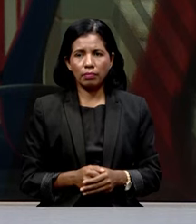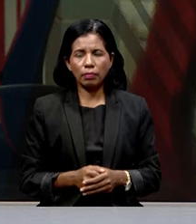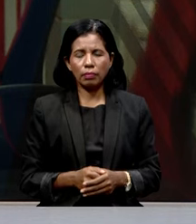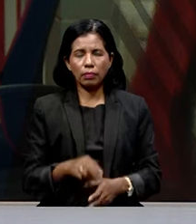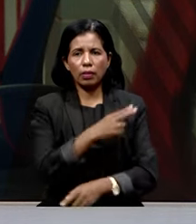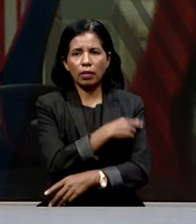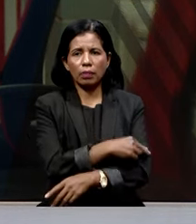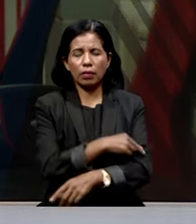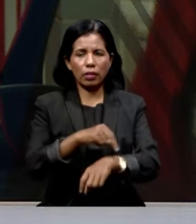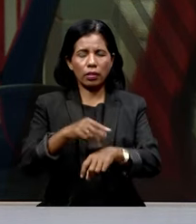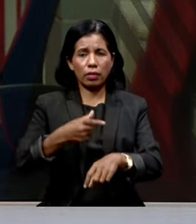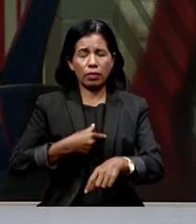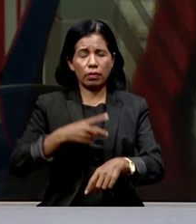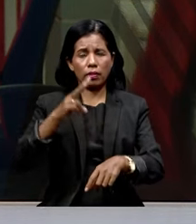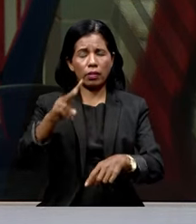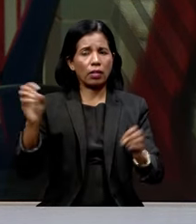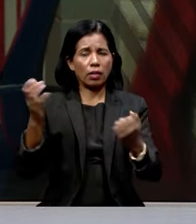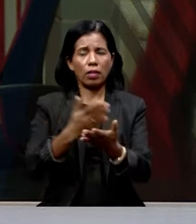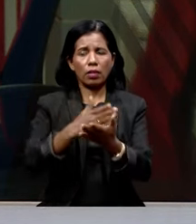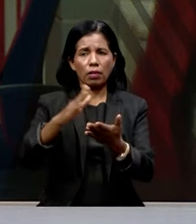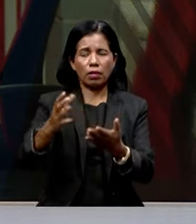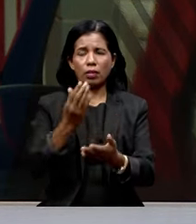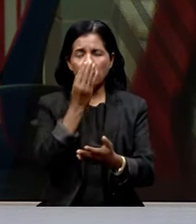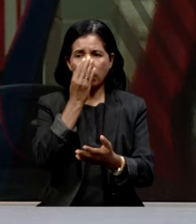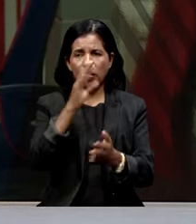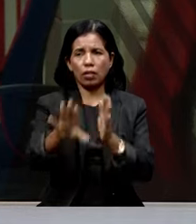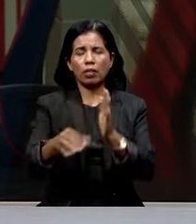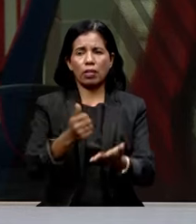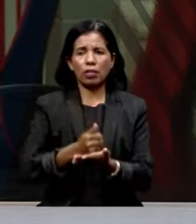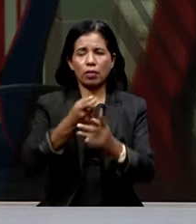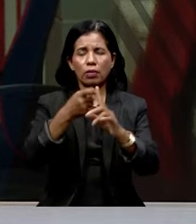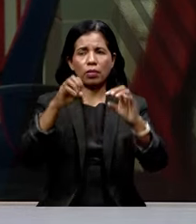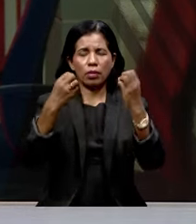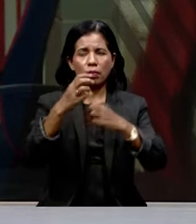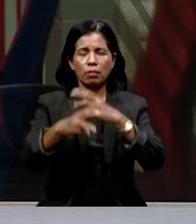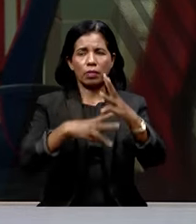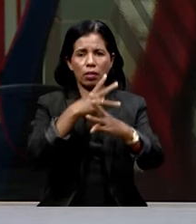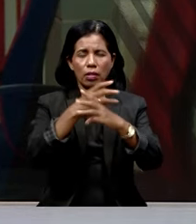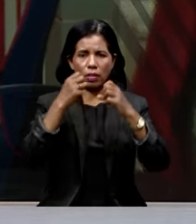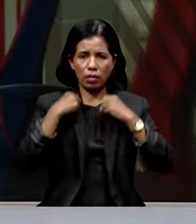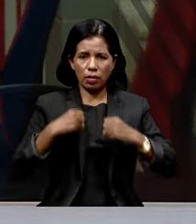Hospital Nacional Guido Valadares será sustentado oxigênio, também reta no apoio da Organização Mundial da Saúde.